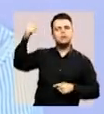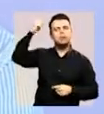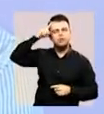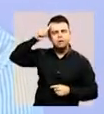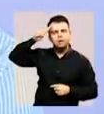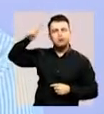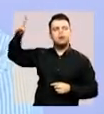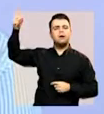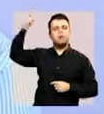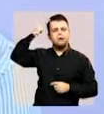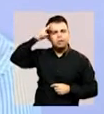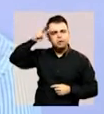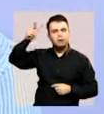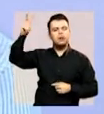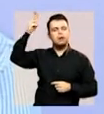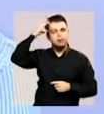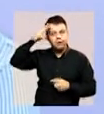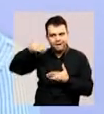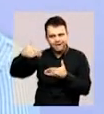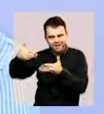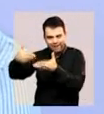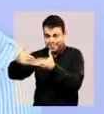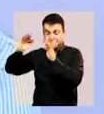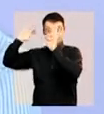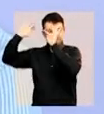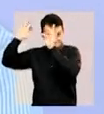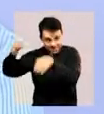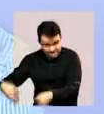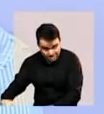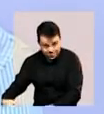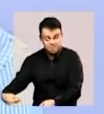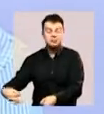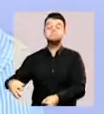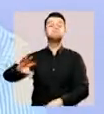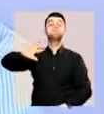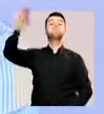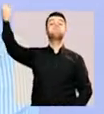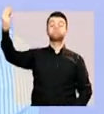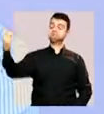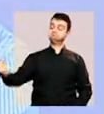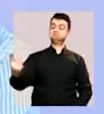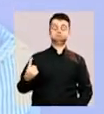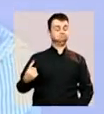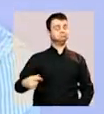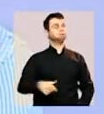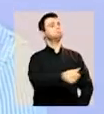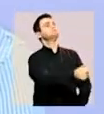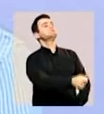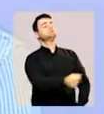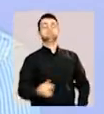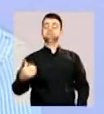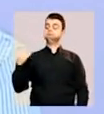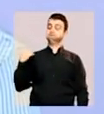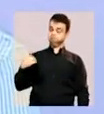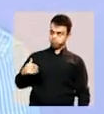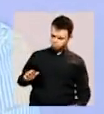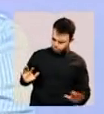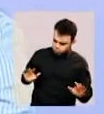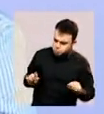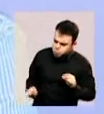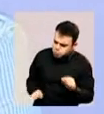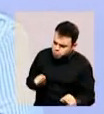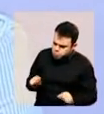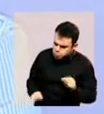3 dias antes de terminar o meu projeto, uma criança, foi algo tipo, que me impactou